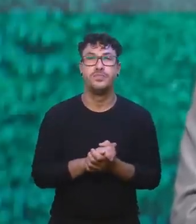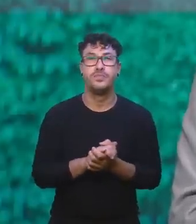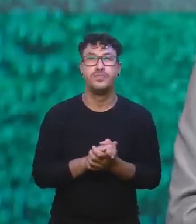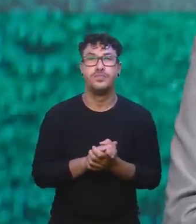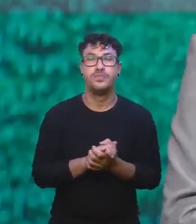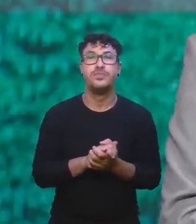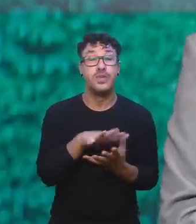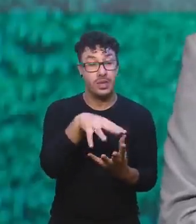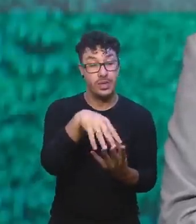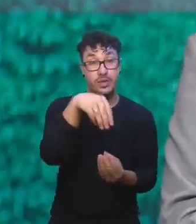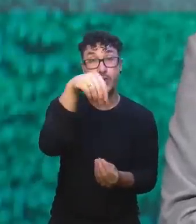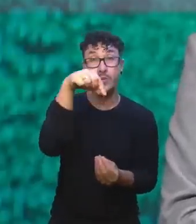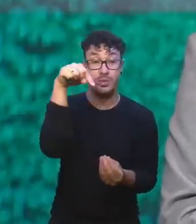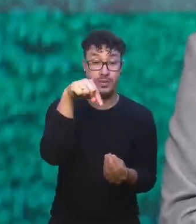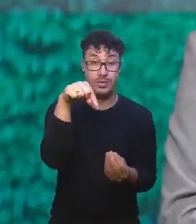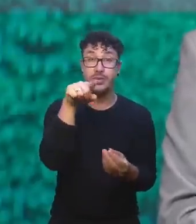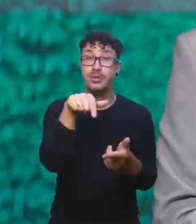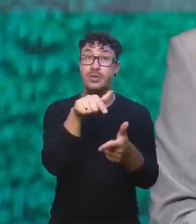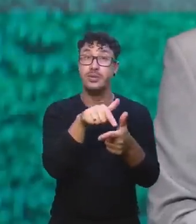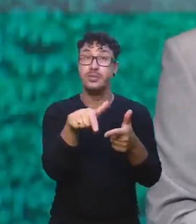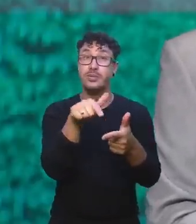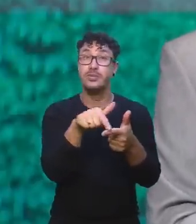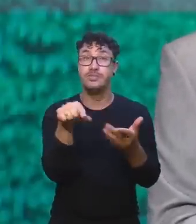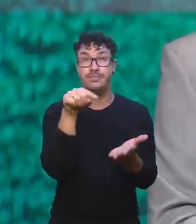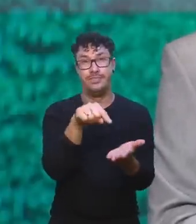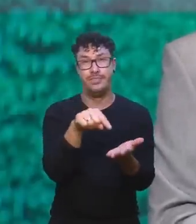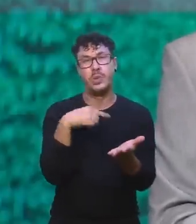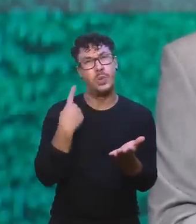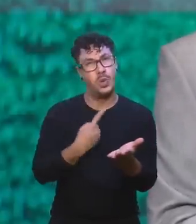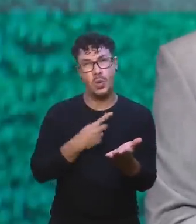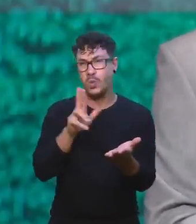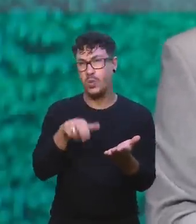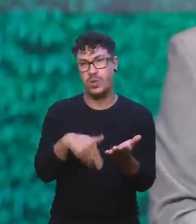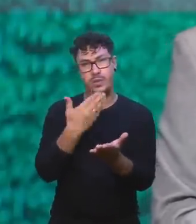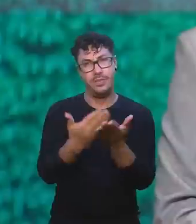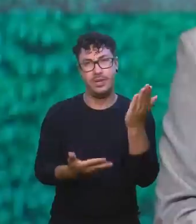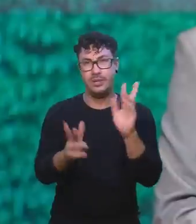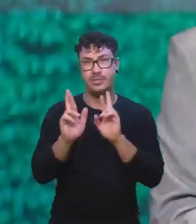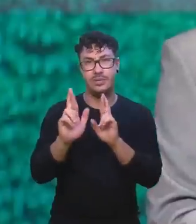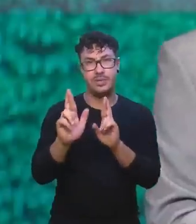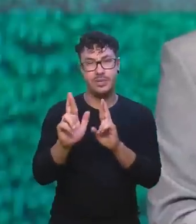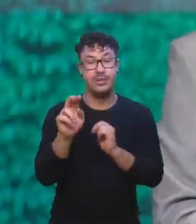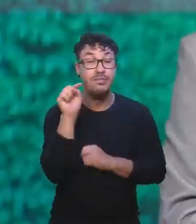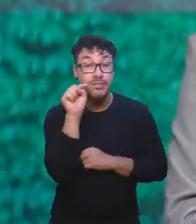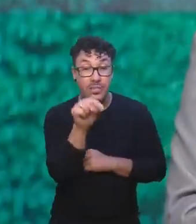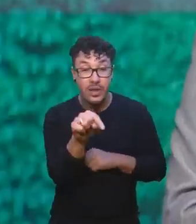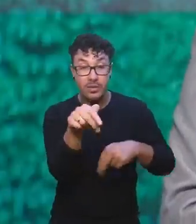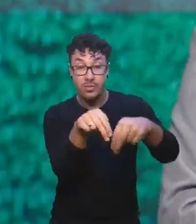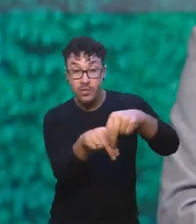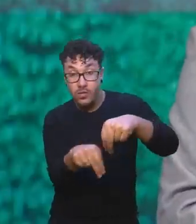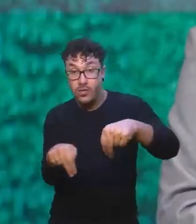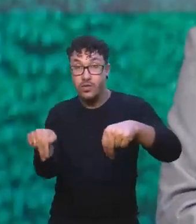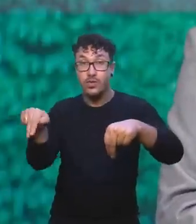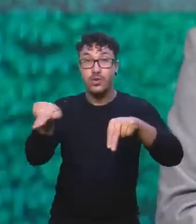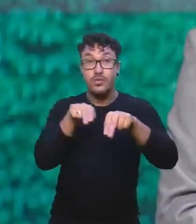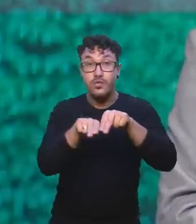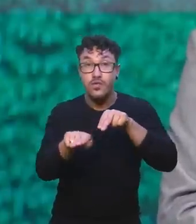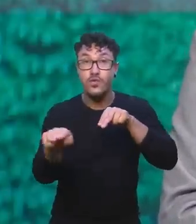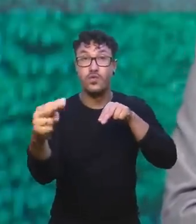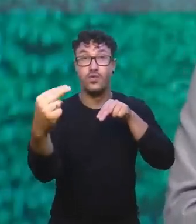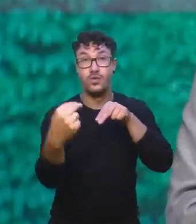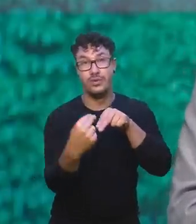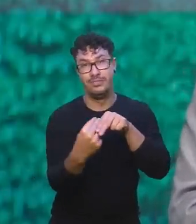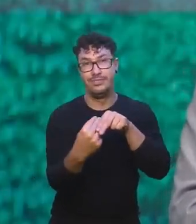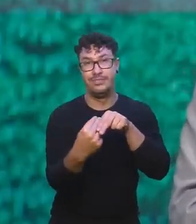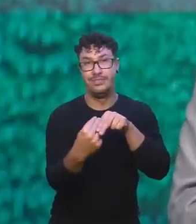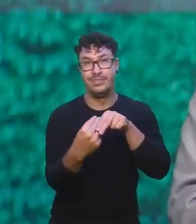que alma. Mas não perdemos a esperança. Sabemos que essa alma vai reencarnar, como Divaldo citou ontem na história de